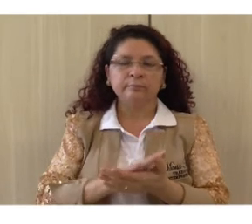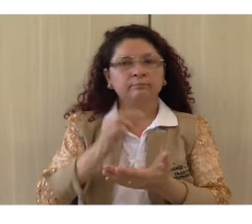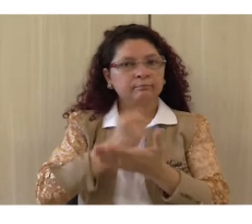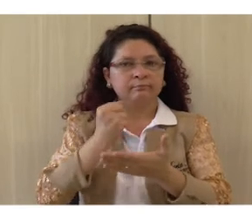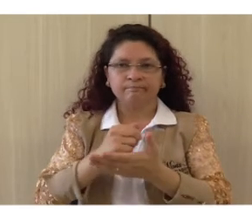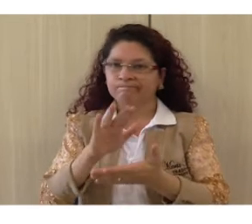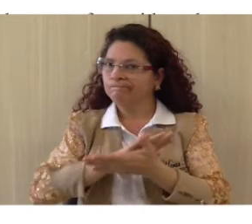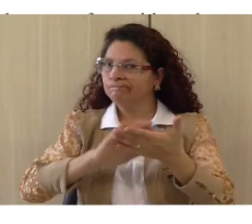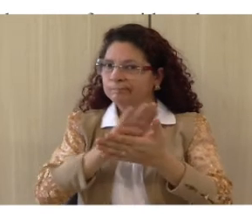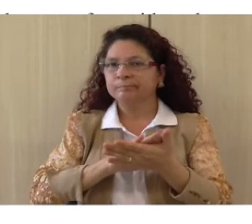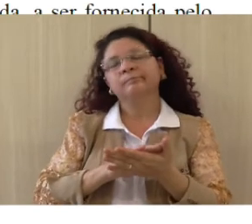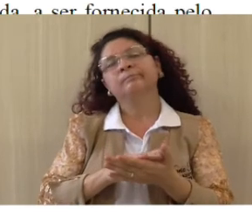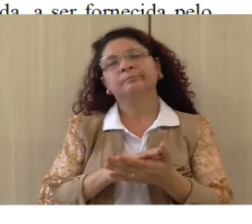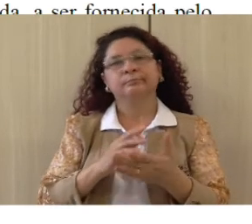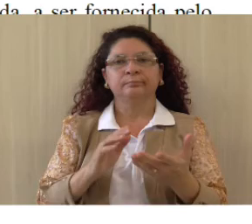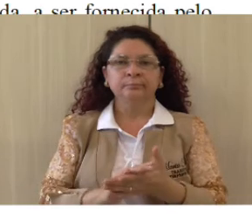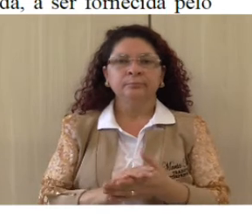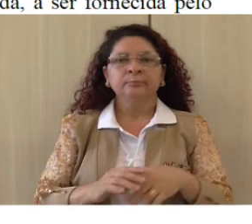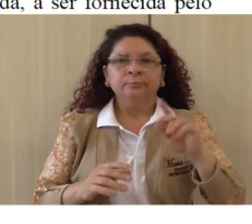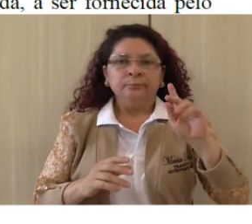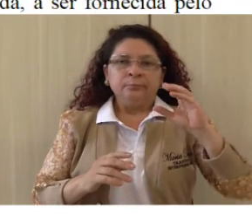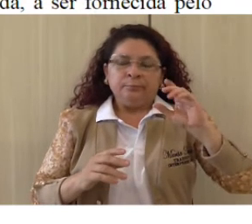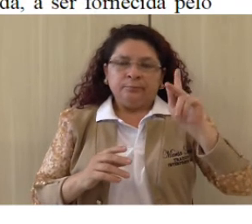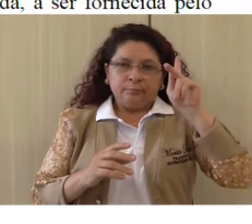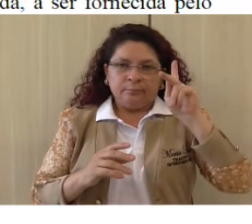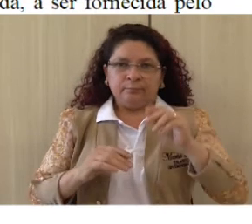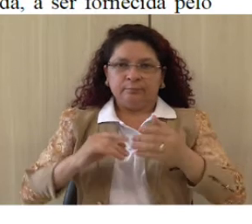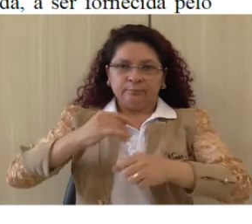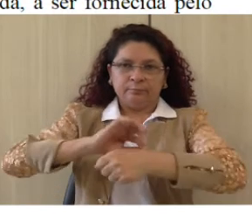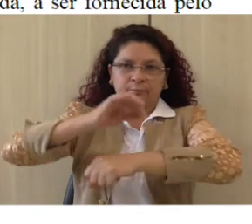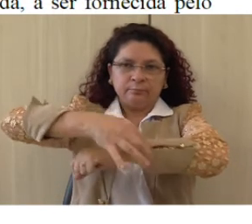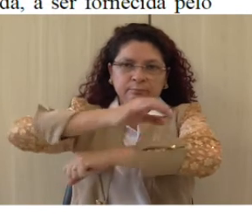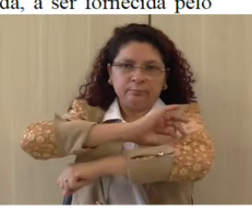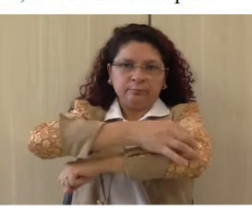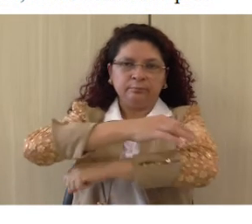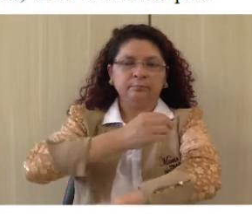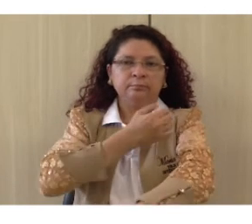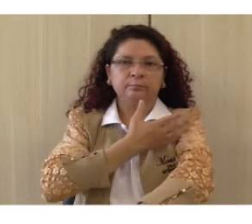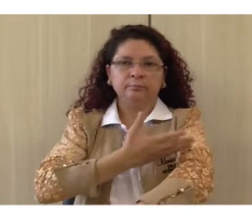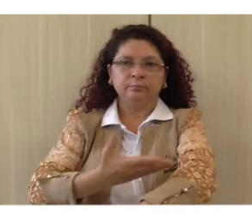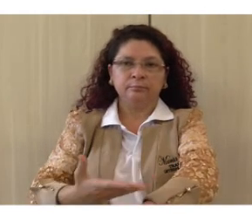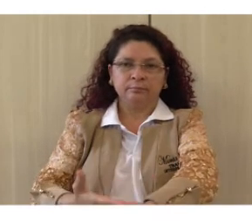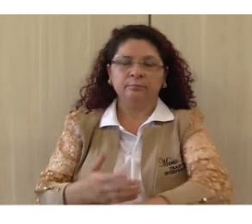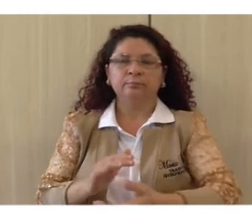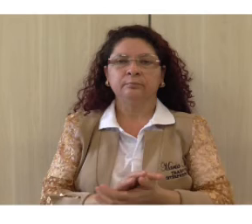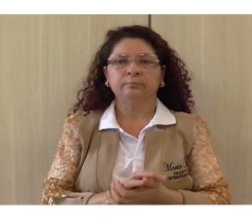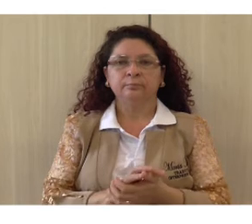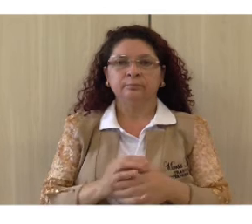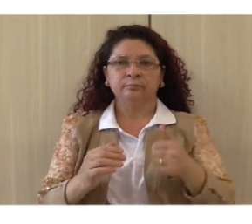carimbo e ou rasura. K. Uma pasta plástica transparente com aba elástica.